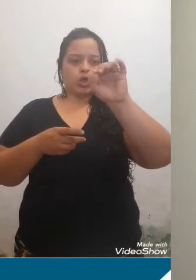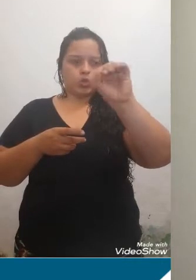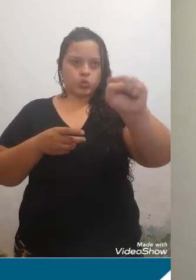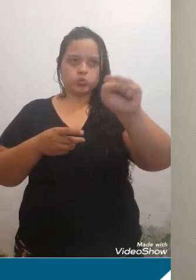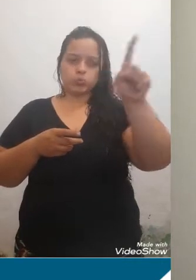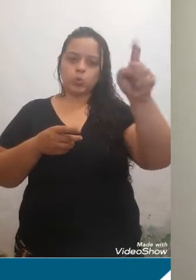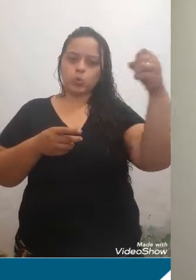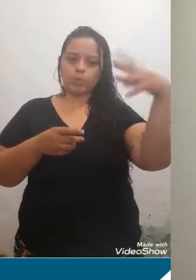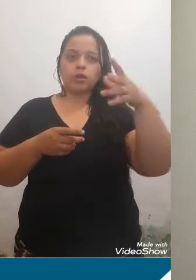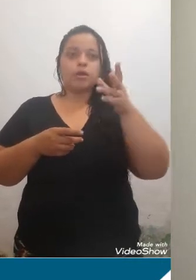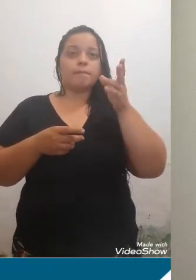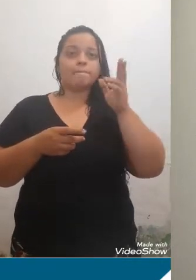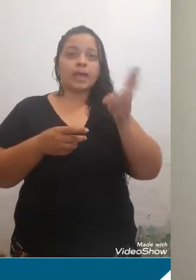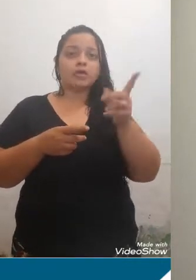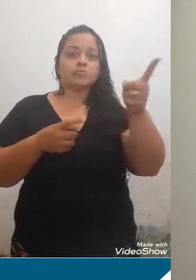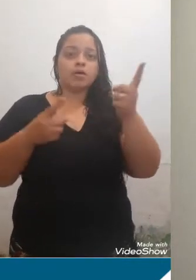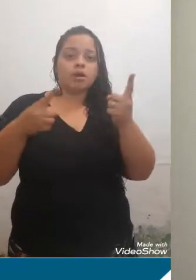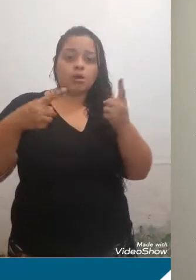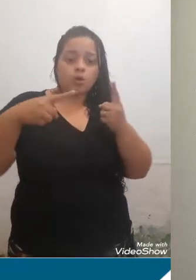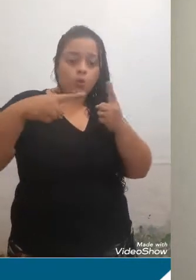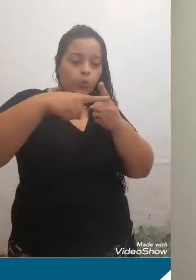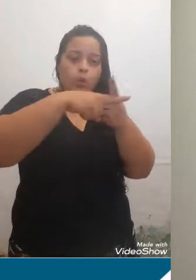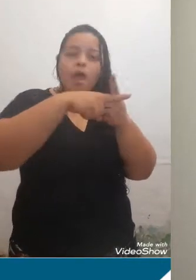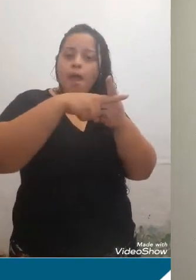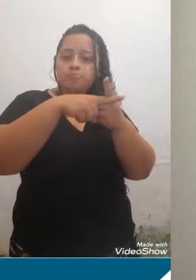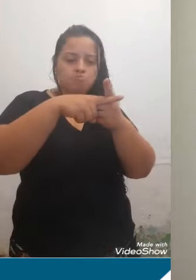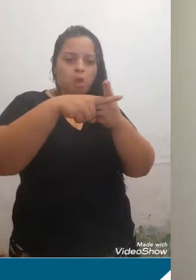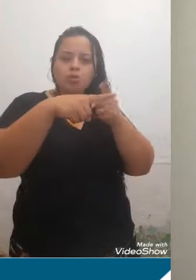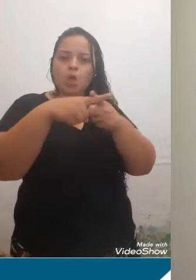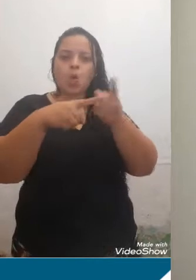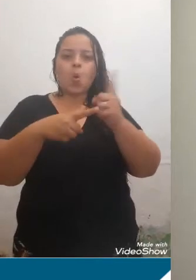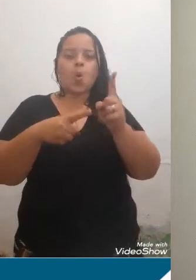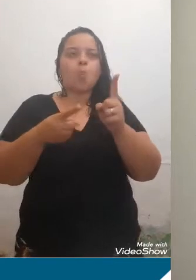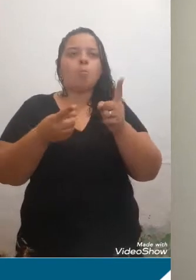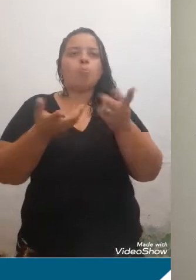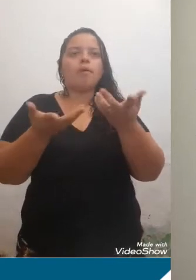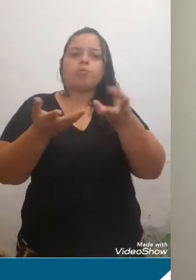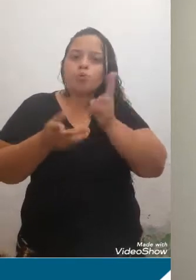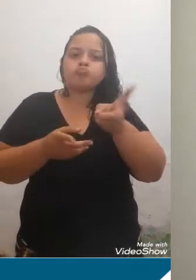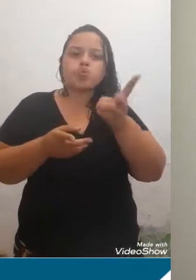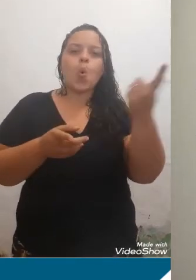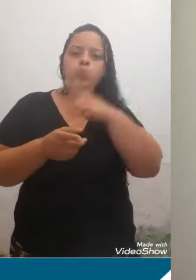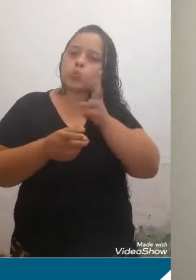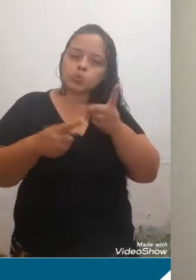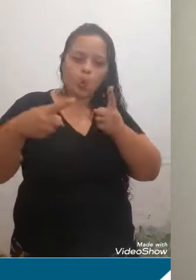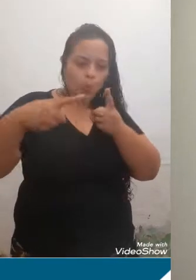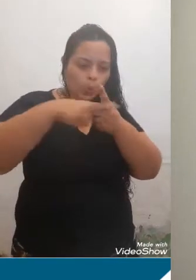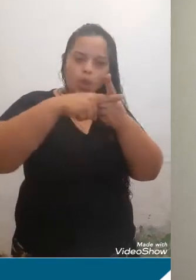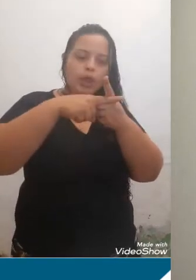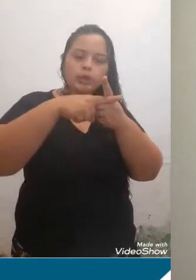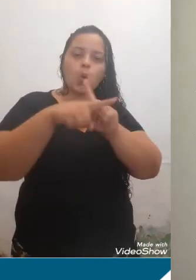raios luminosos se cruzam, a trajetória de cada raio não é afetada, ou seja, cada um deles continua